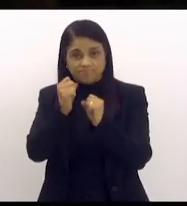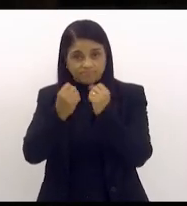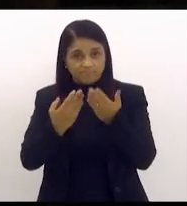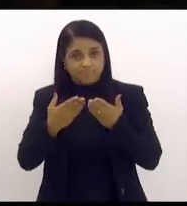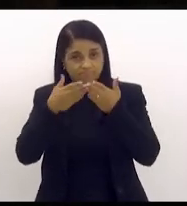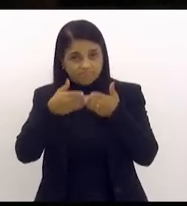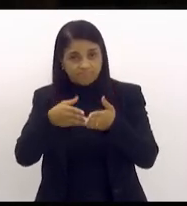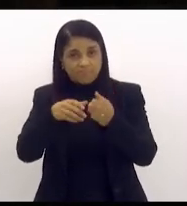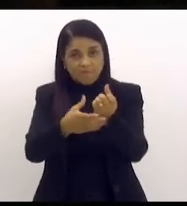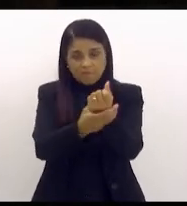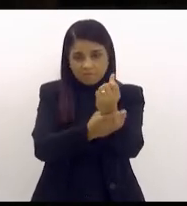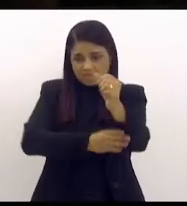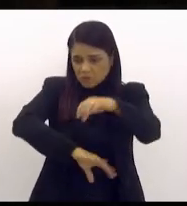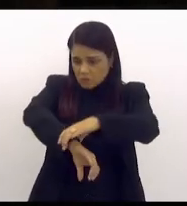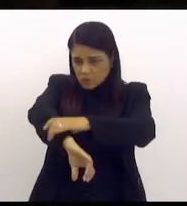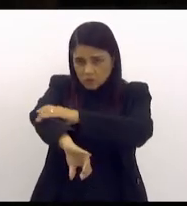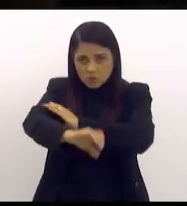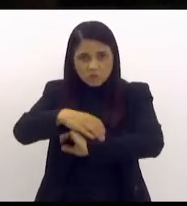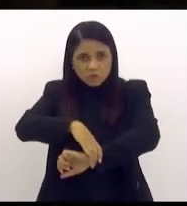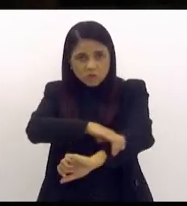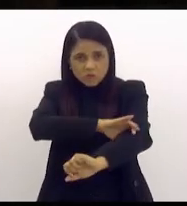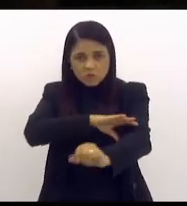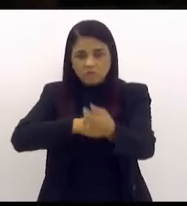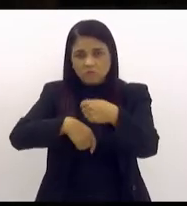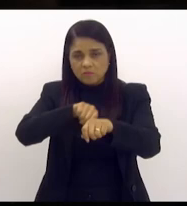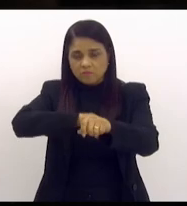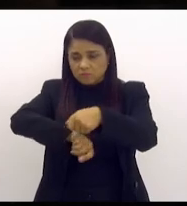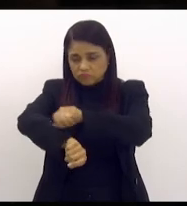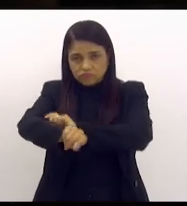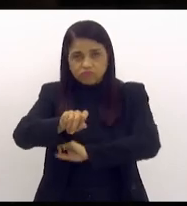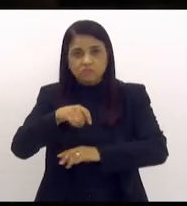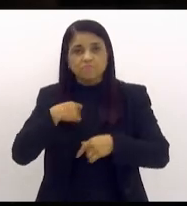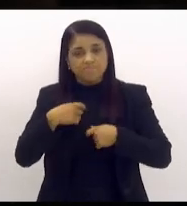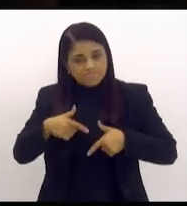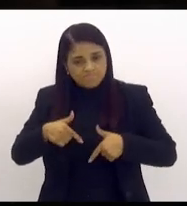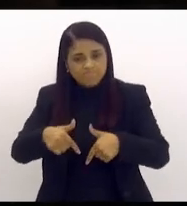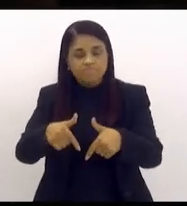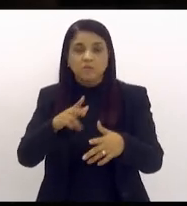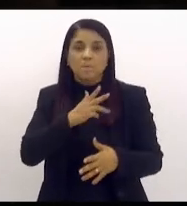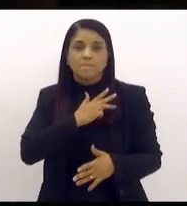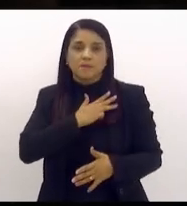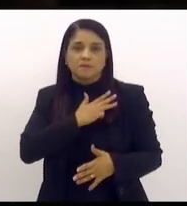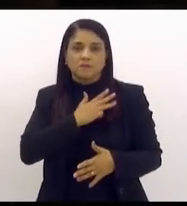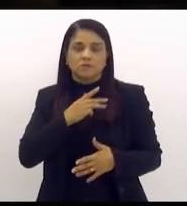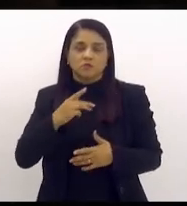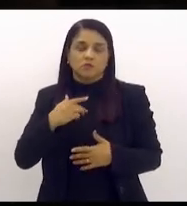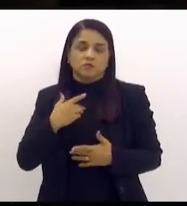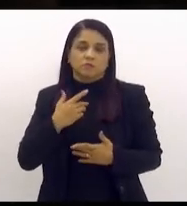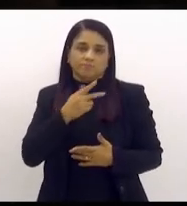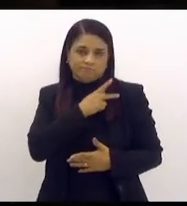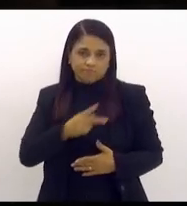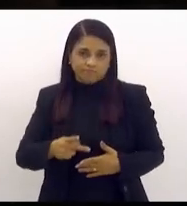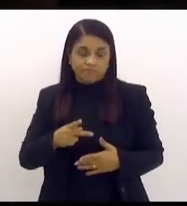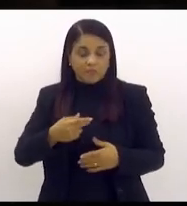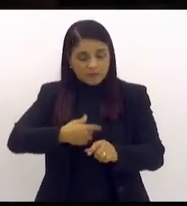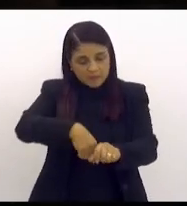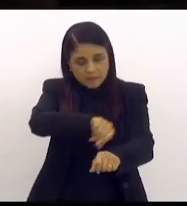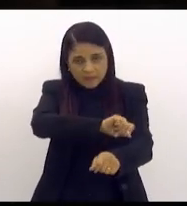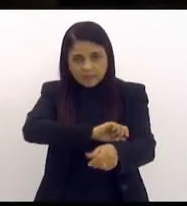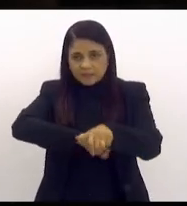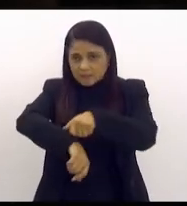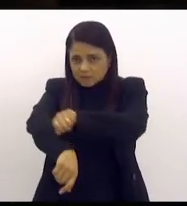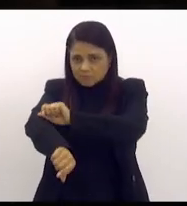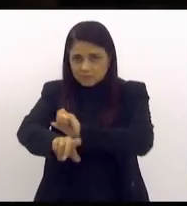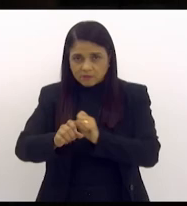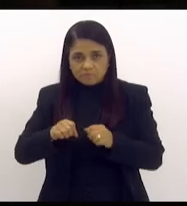arregaçar as mangas porque é isso que o presidente Lula está nos chamando arregaçar as mangas PR